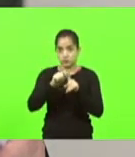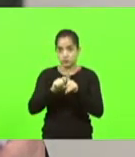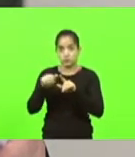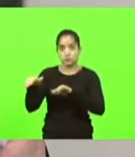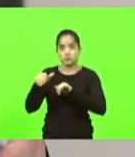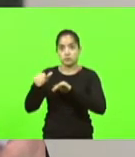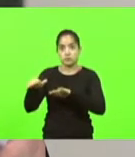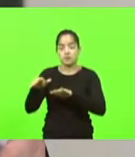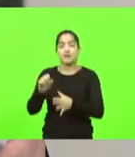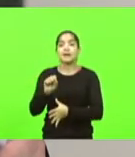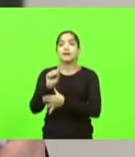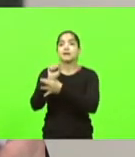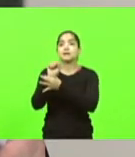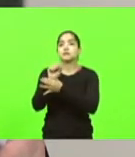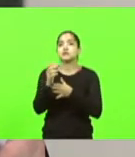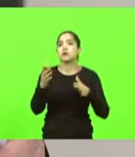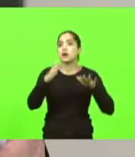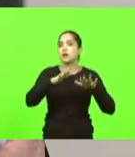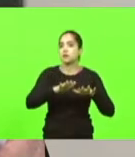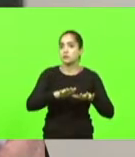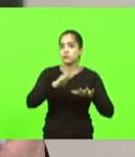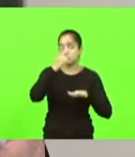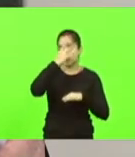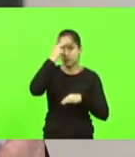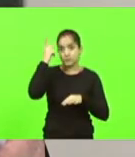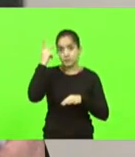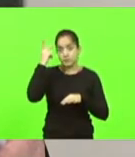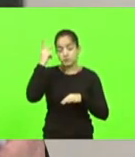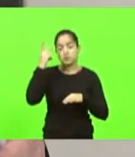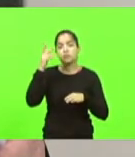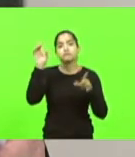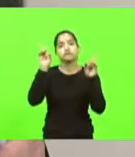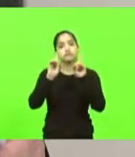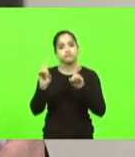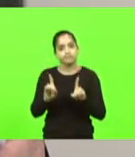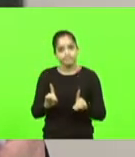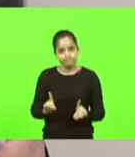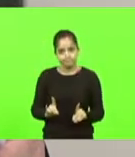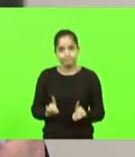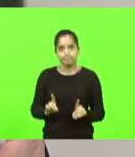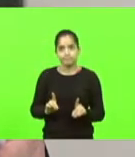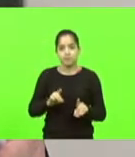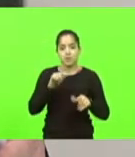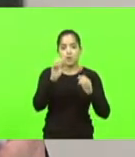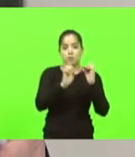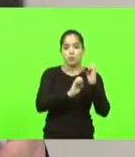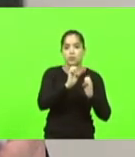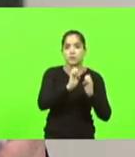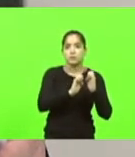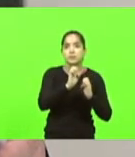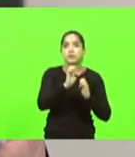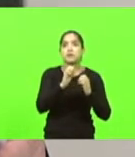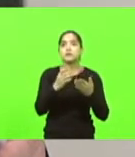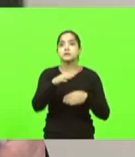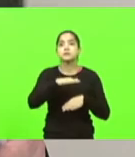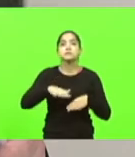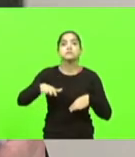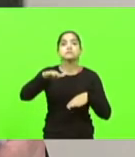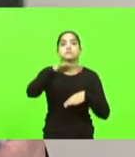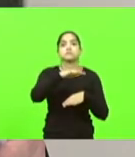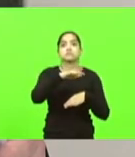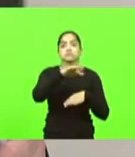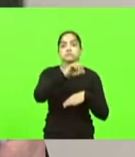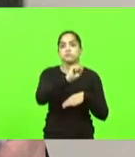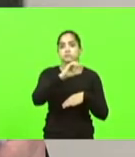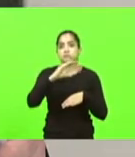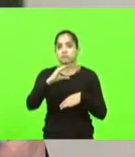a inclusão de pessoas com deficiência no mercado de trabalho por empresas da Grande Florianópolis que se enquadram no